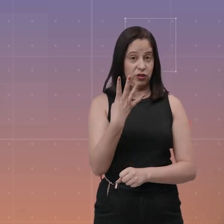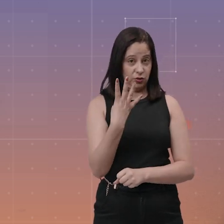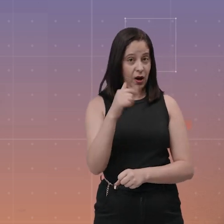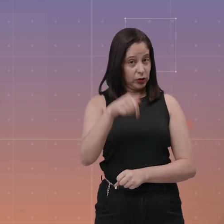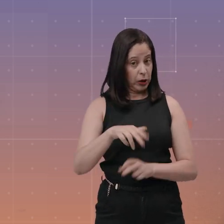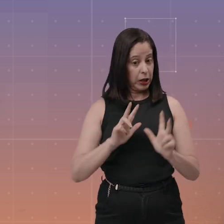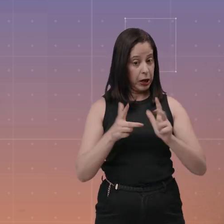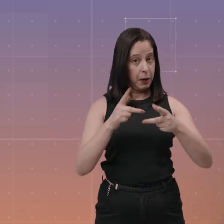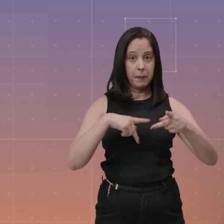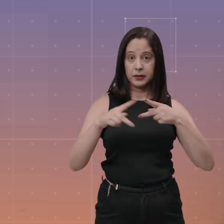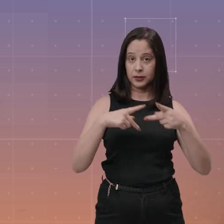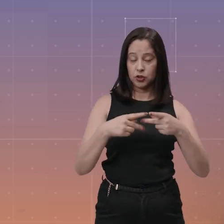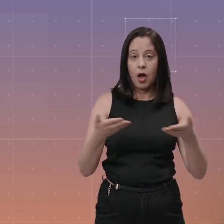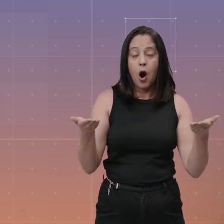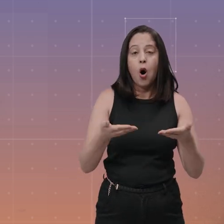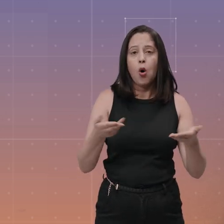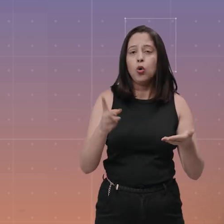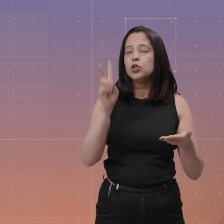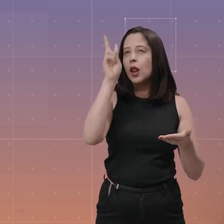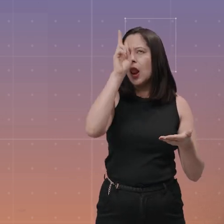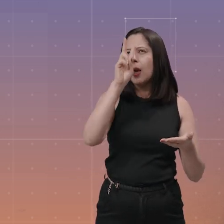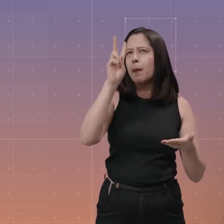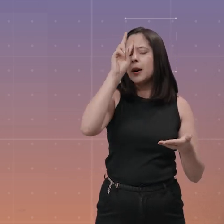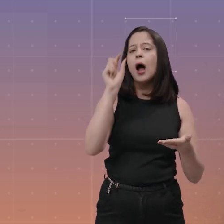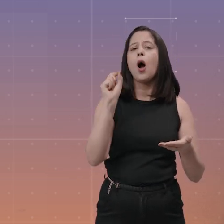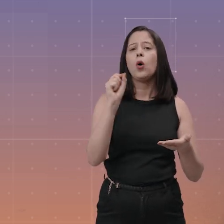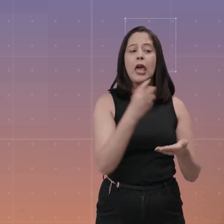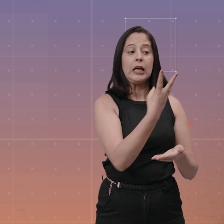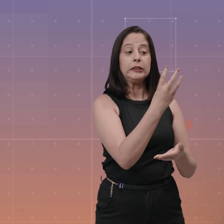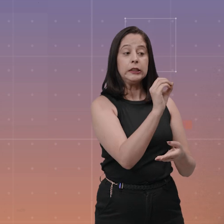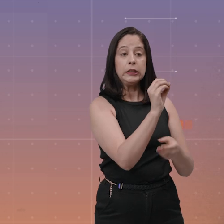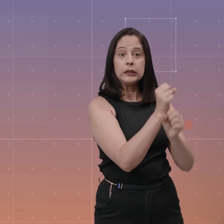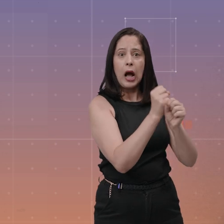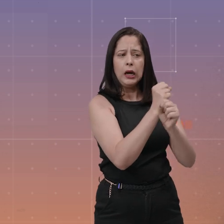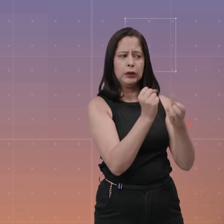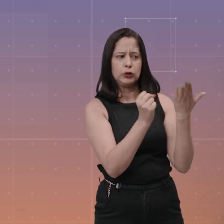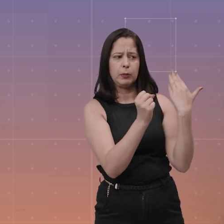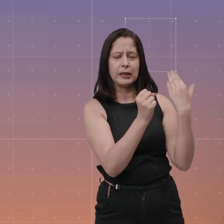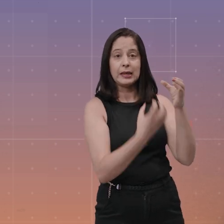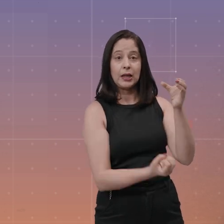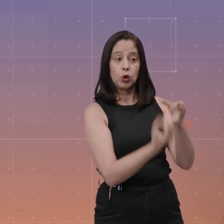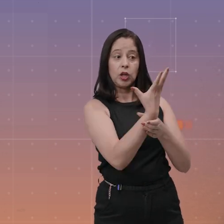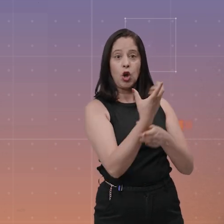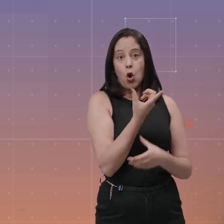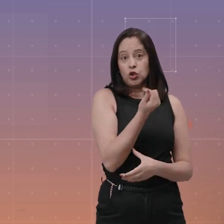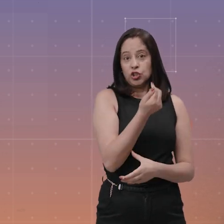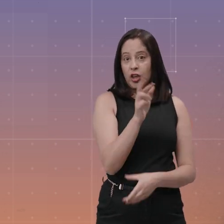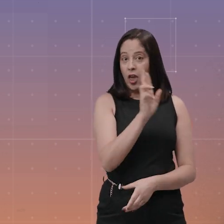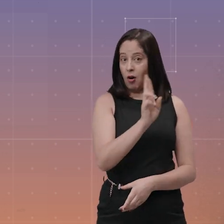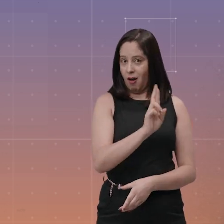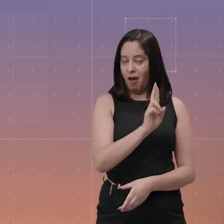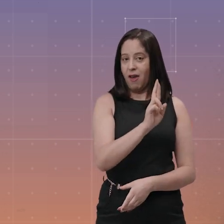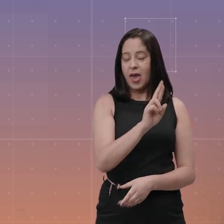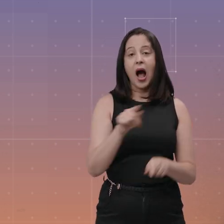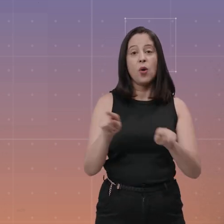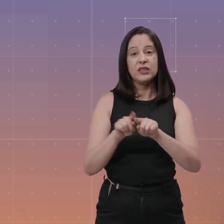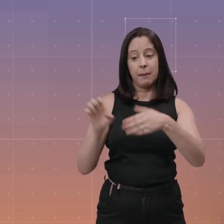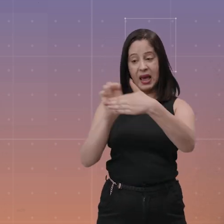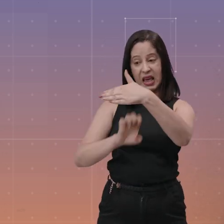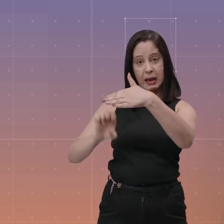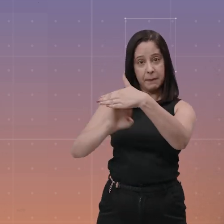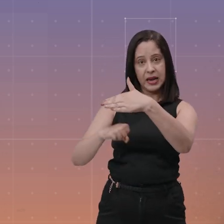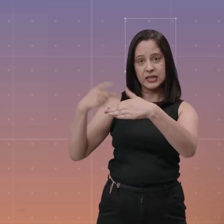José. Hoje, a gente relembra os 30 anos do Plano Real, fala sobre o número recorde de abertura de